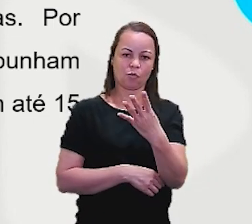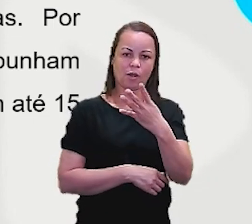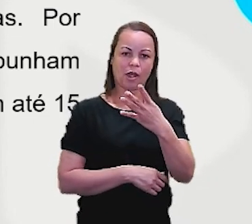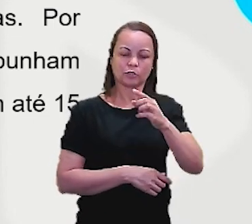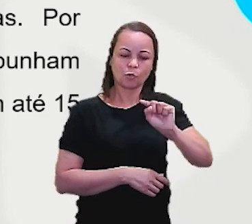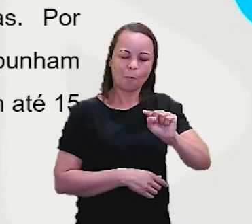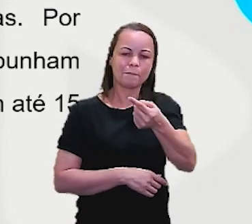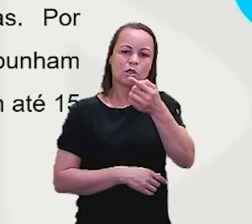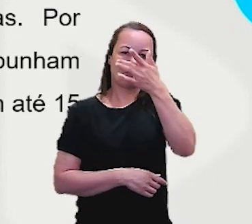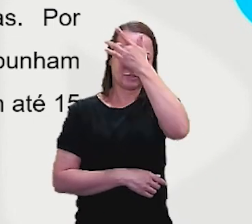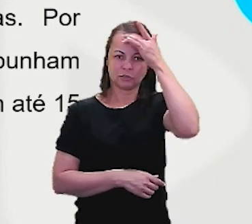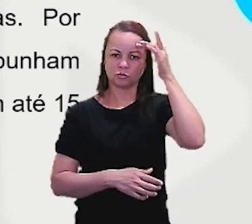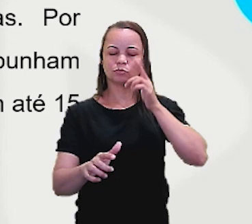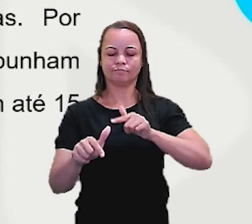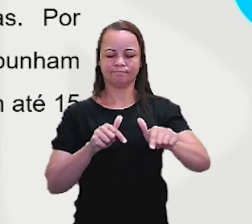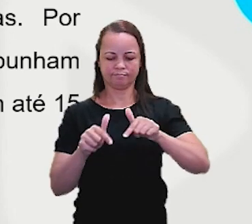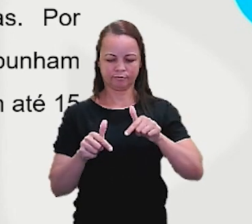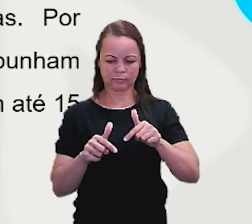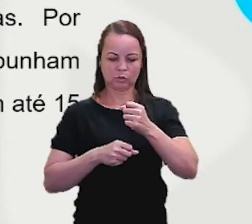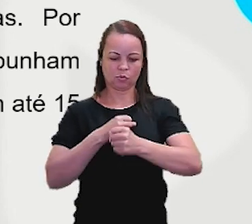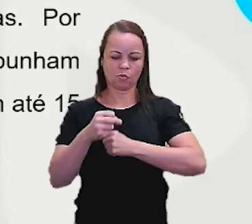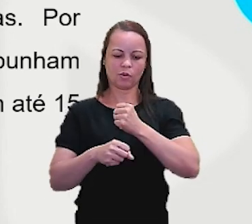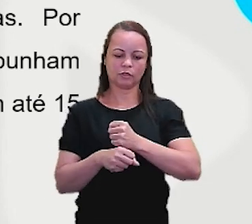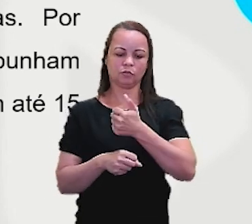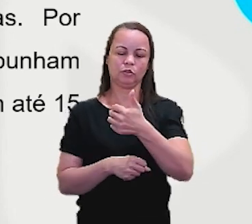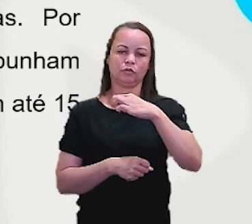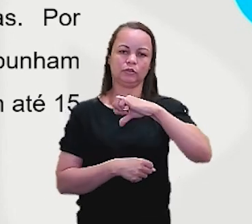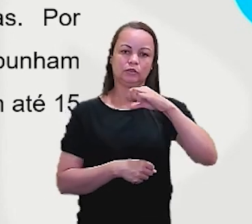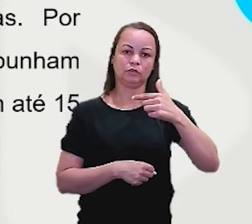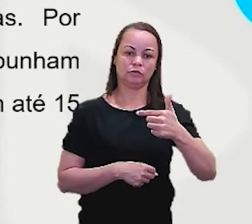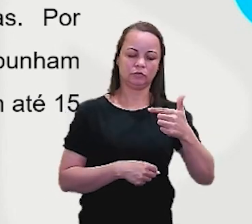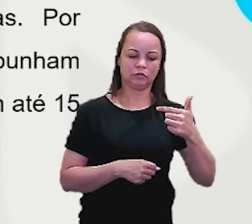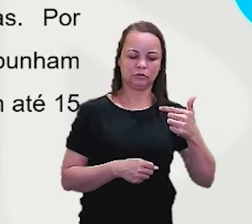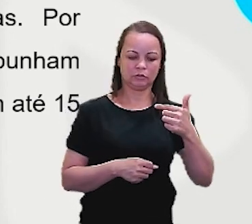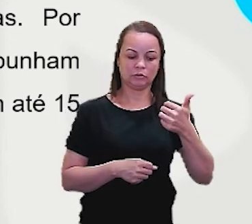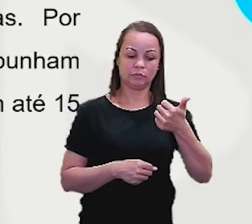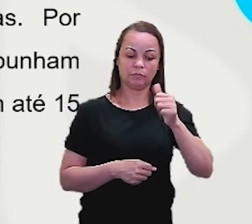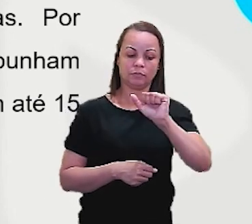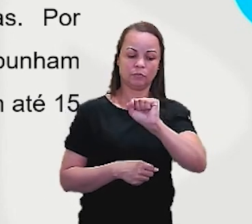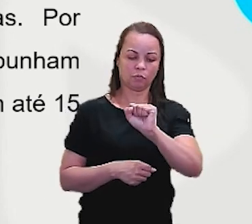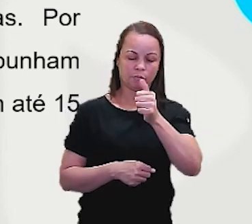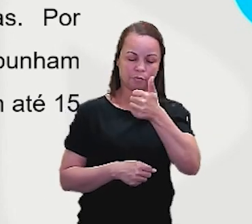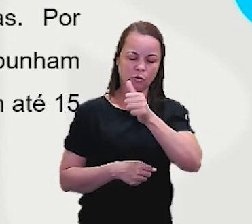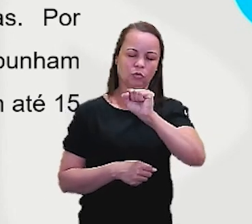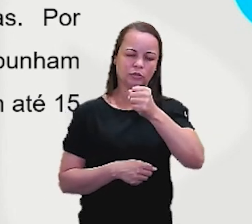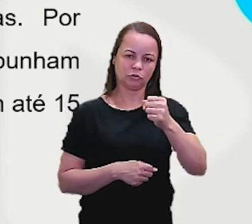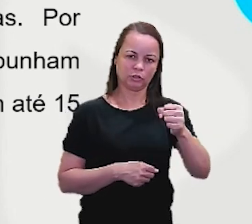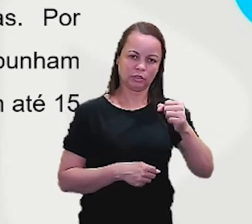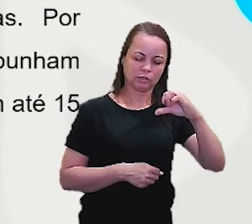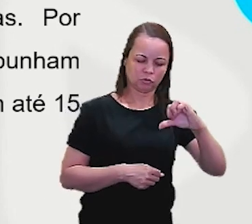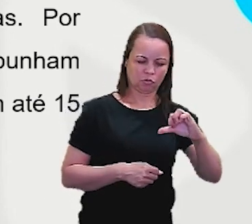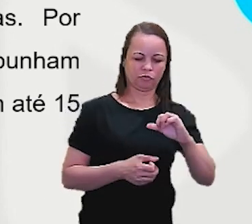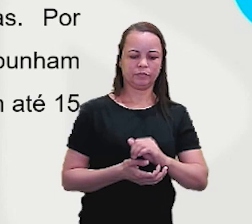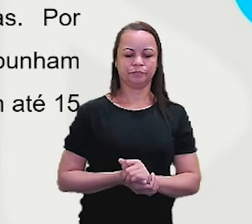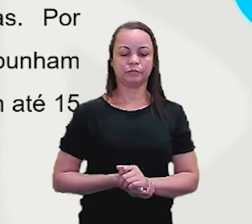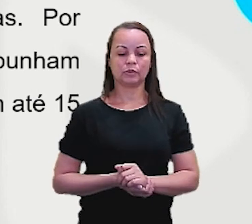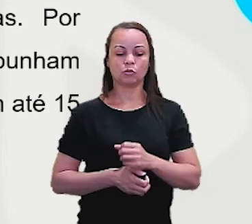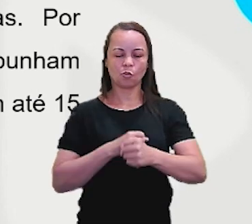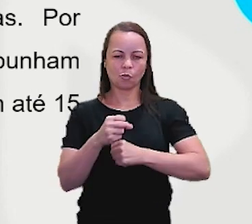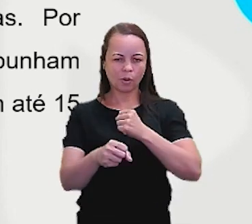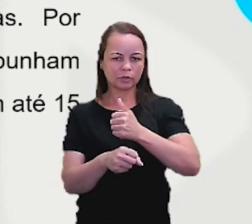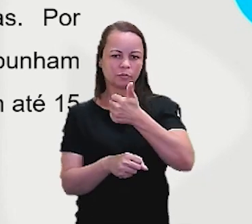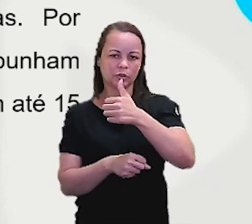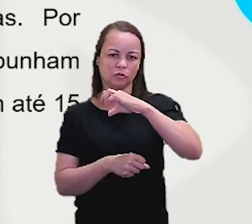1889. Em 1922, já eram 13 mil fábricas 13 mil fábricas, onde